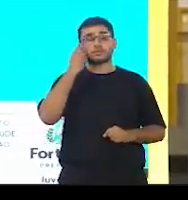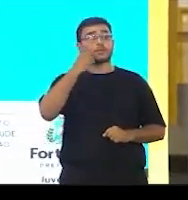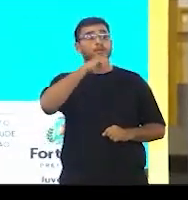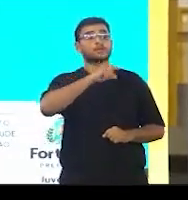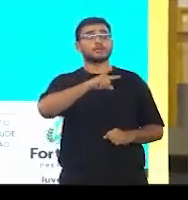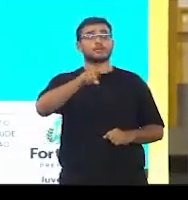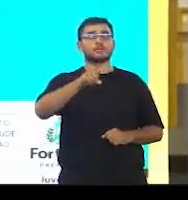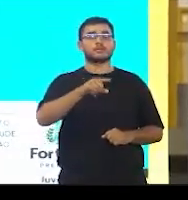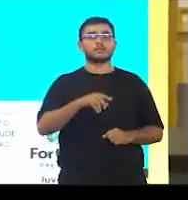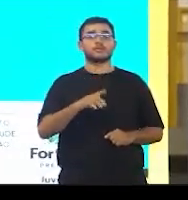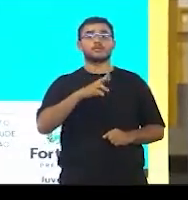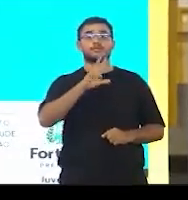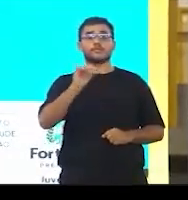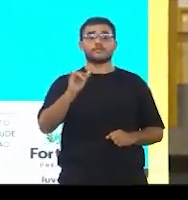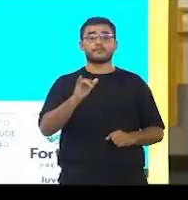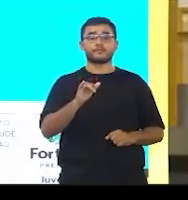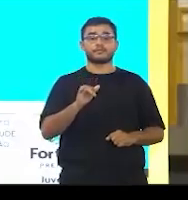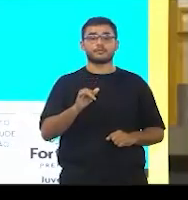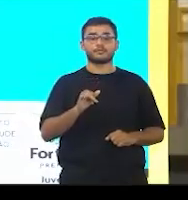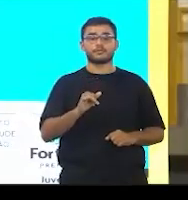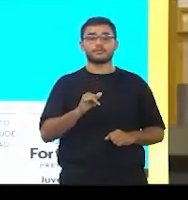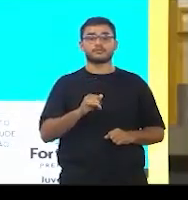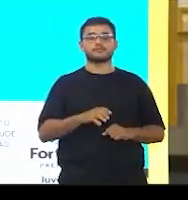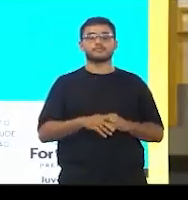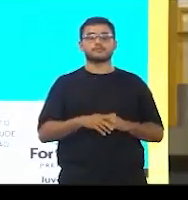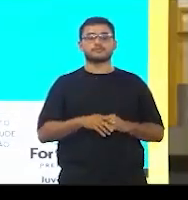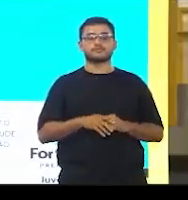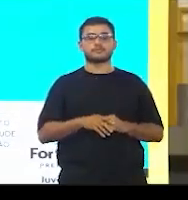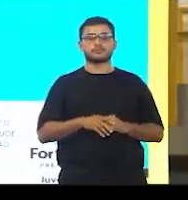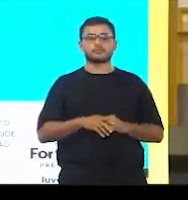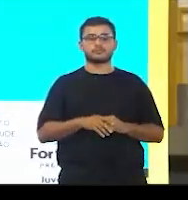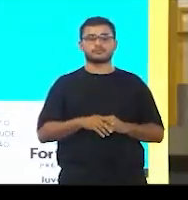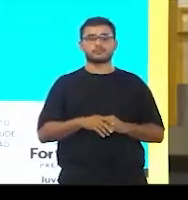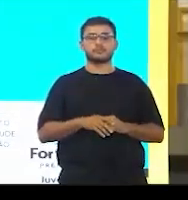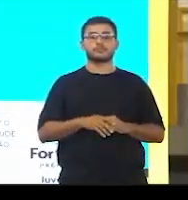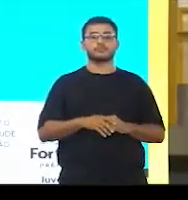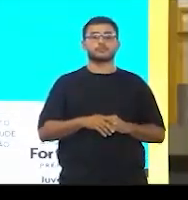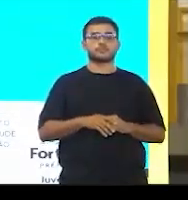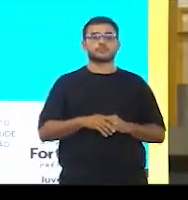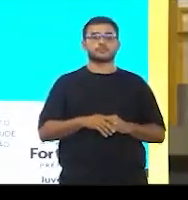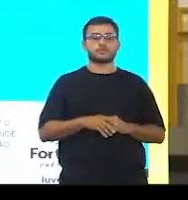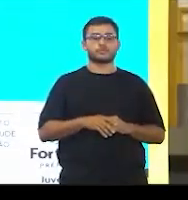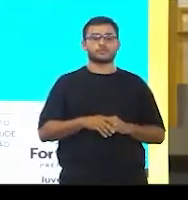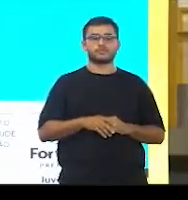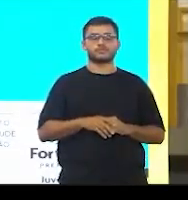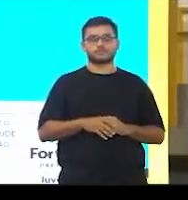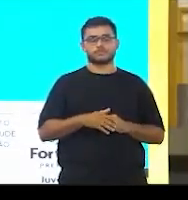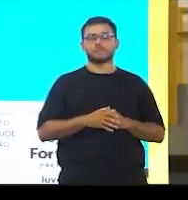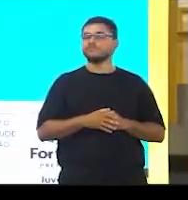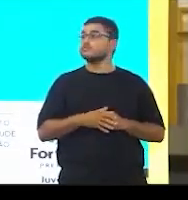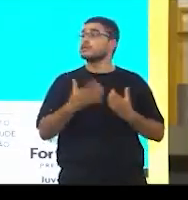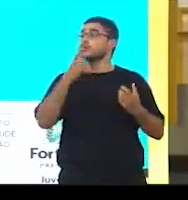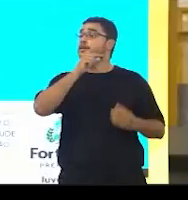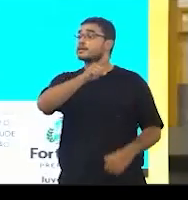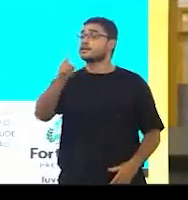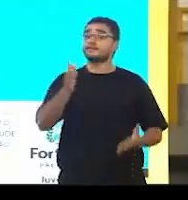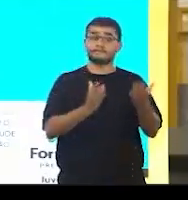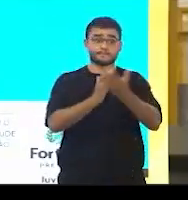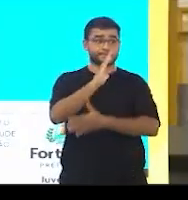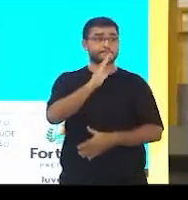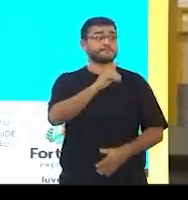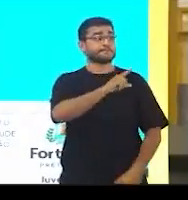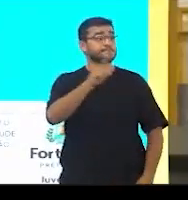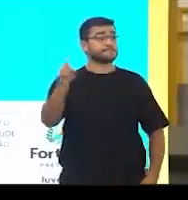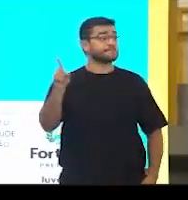Exame Nacional do Ensino Médio, levanta a mão e diga eu. Pode ser mais forte, diga eu. Pode ser mais forte, diga